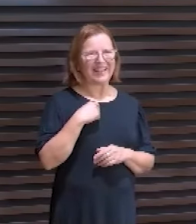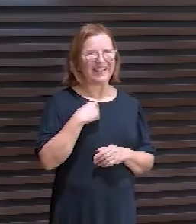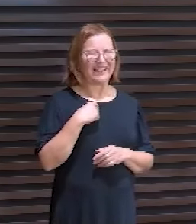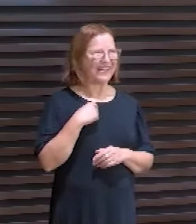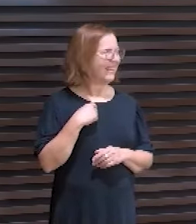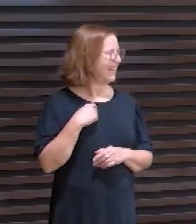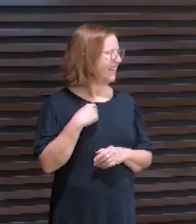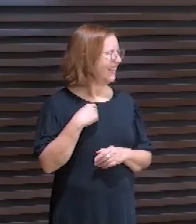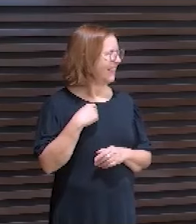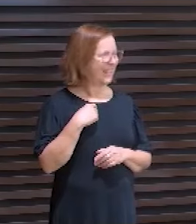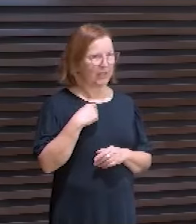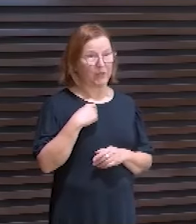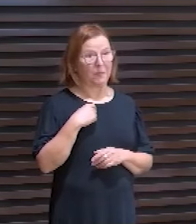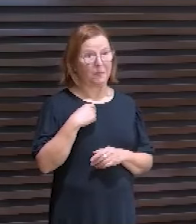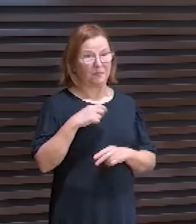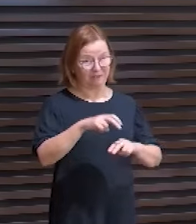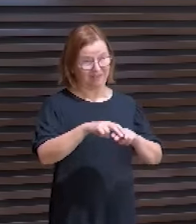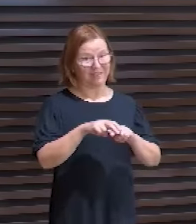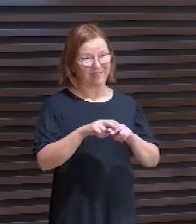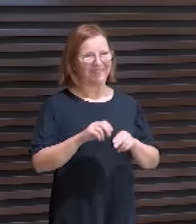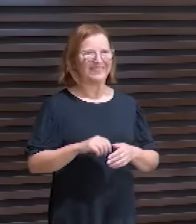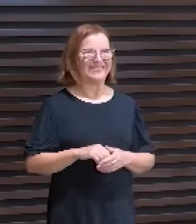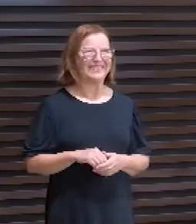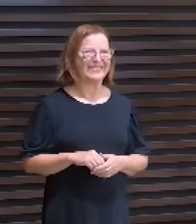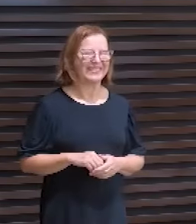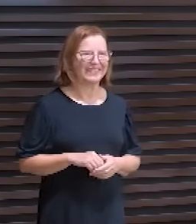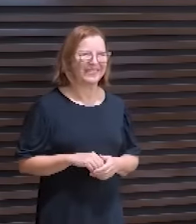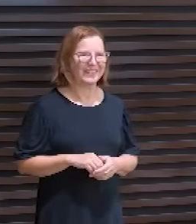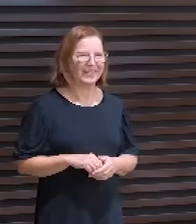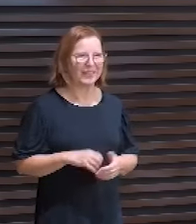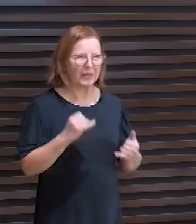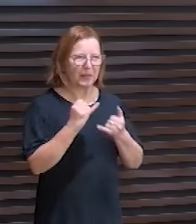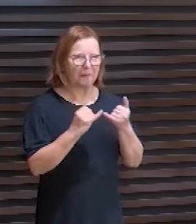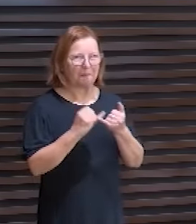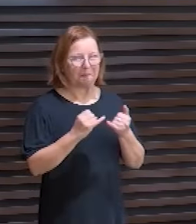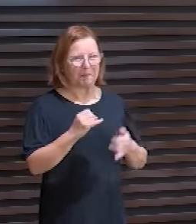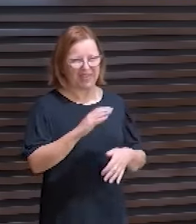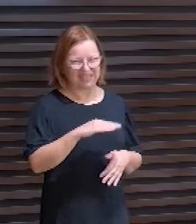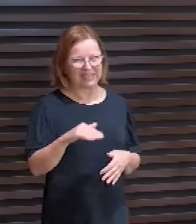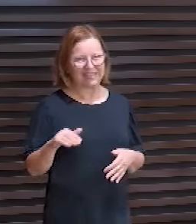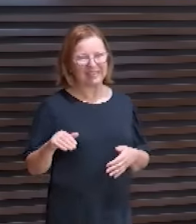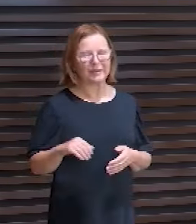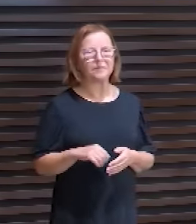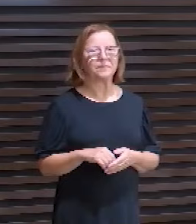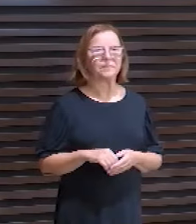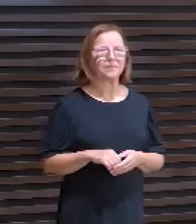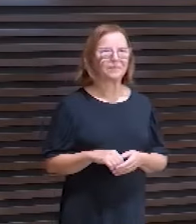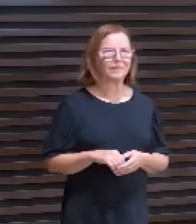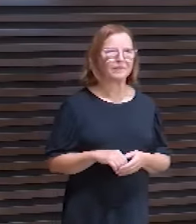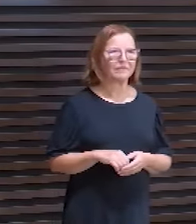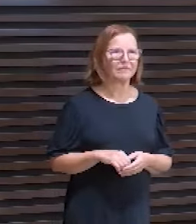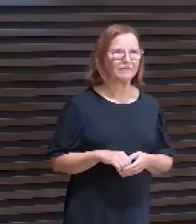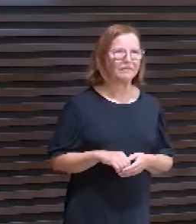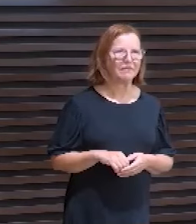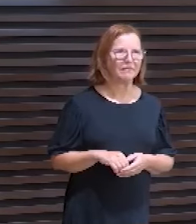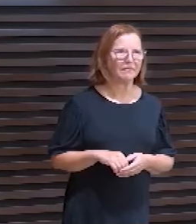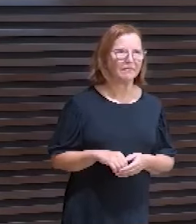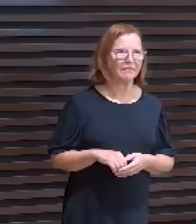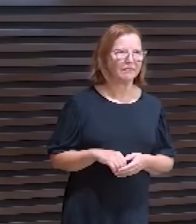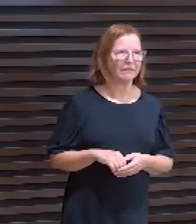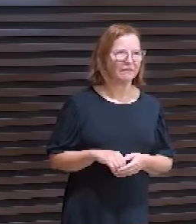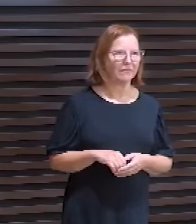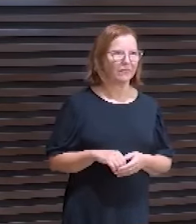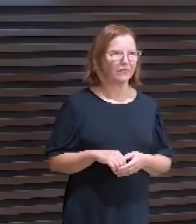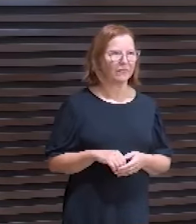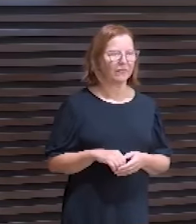porque eu tinha razão gente parece criança né mas gente aí